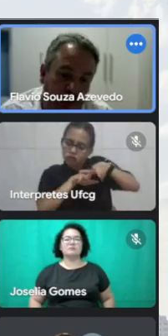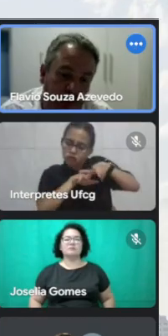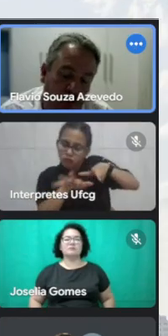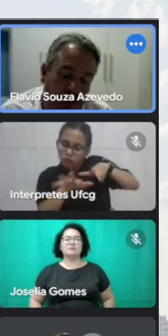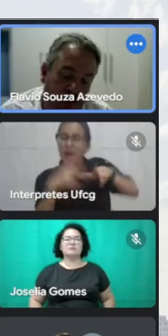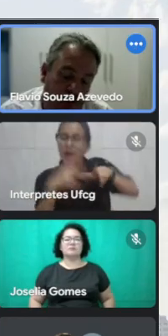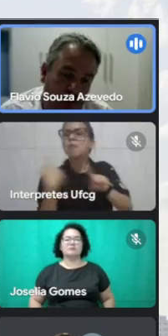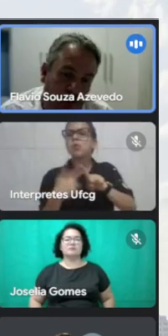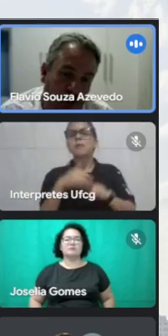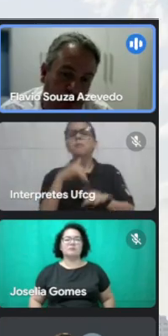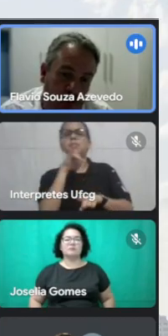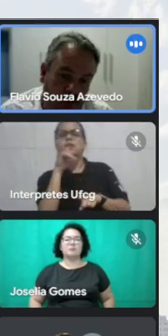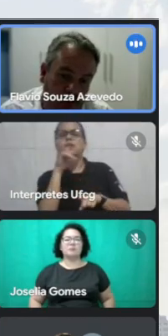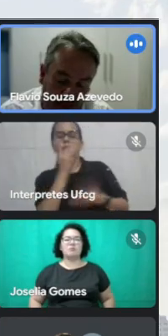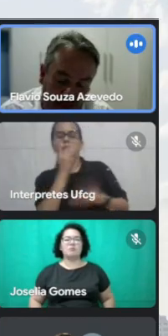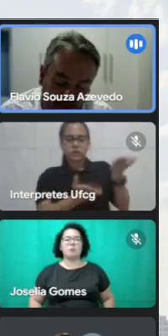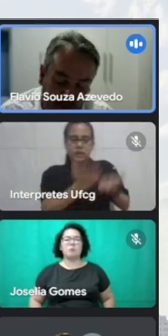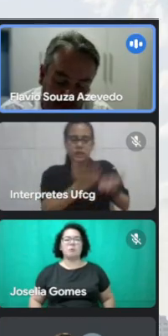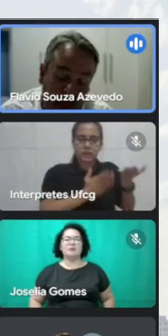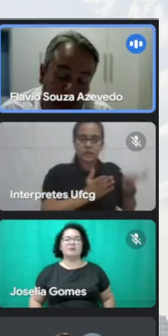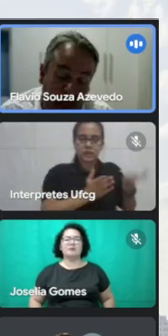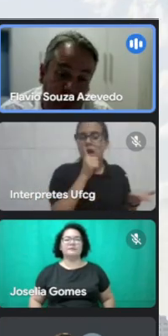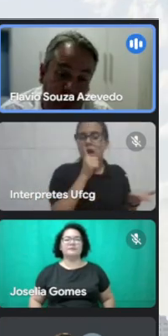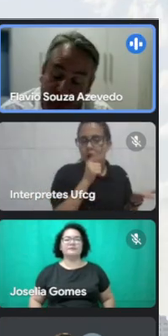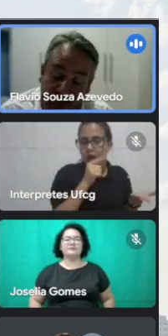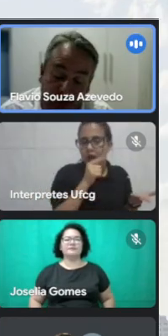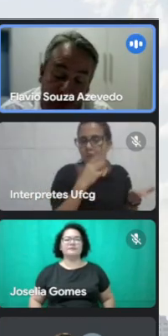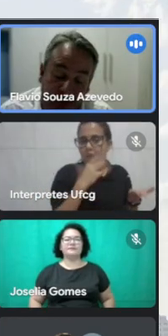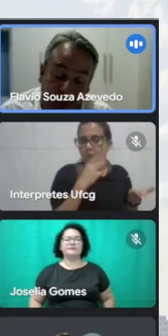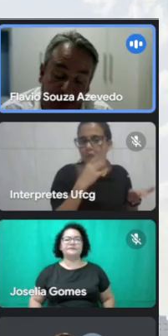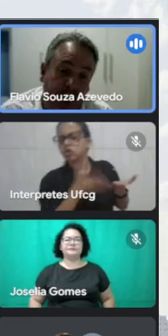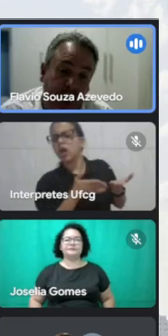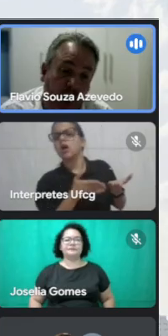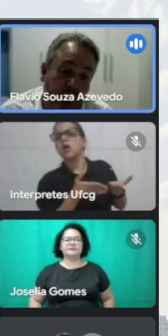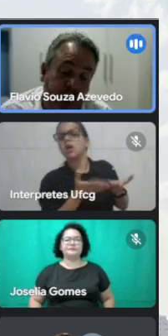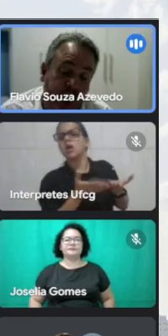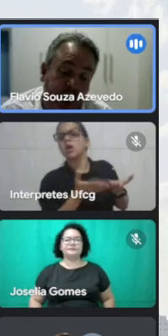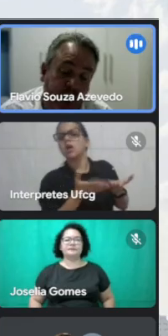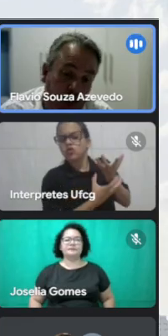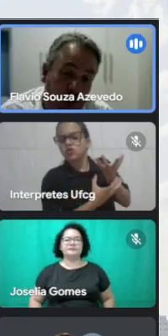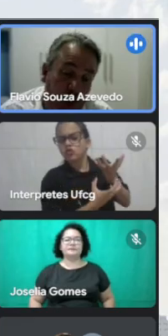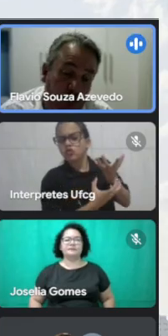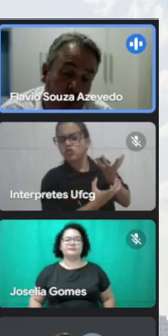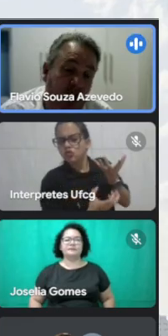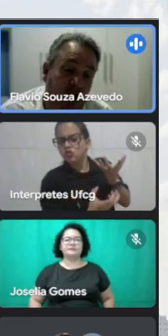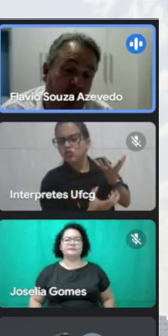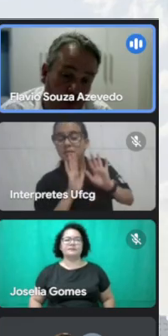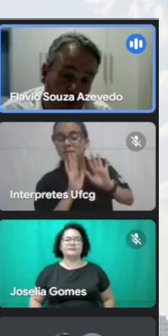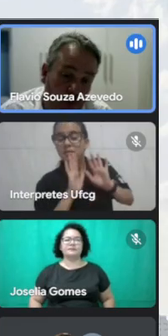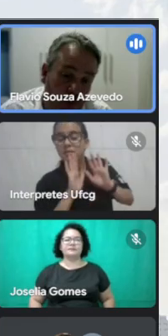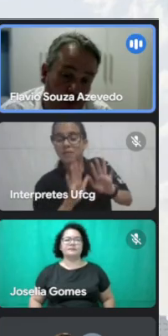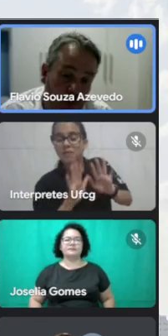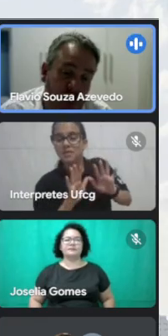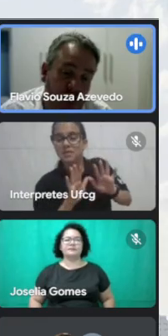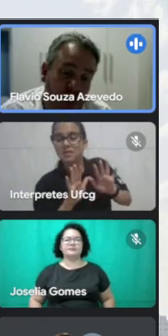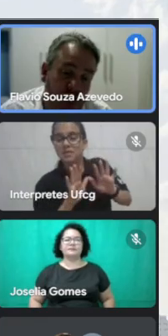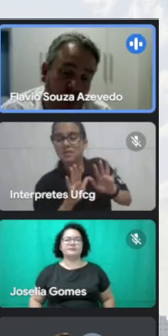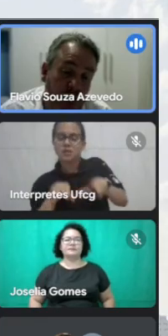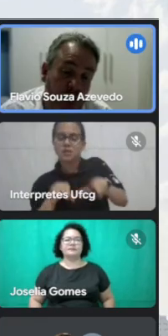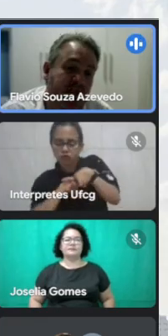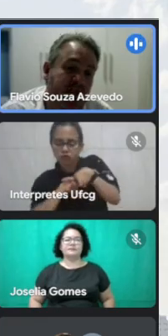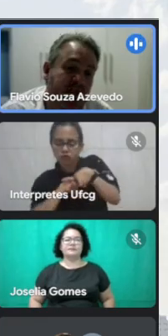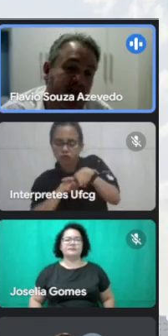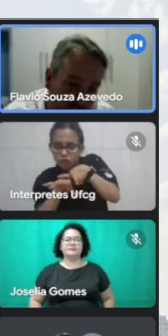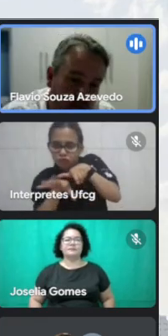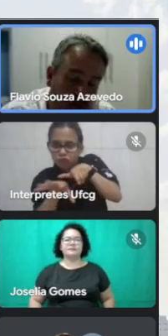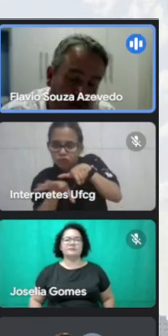tratar a água né, pelo sistema de jardim filtrante da água que vinha pelo rio, sem tratar o esgoto dessa